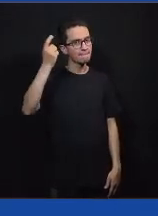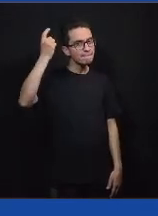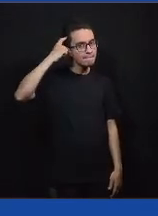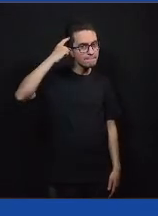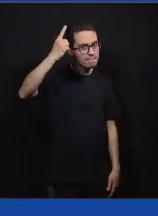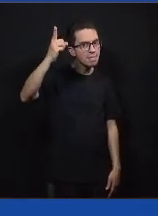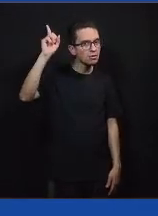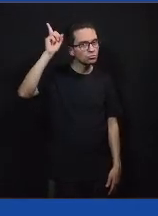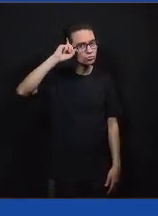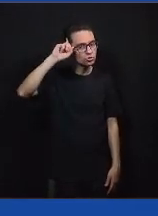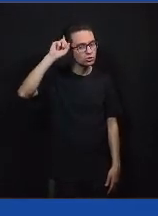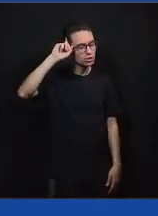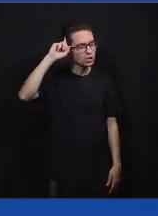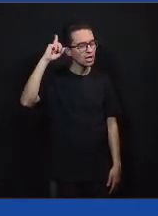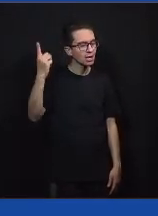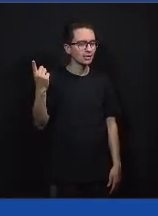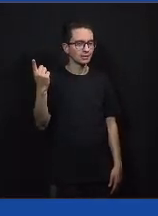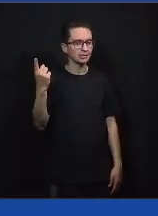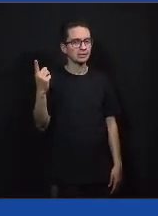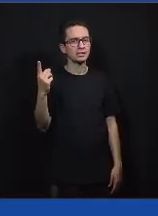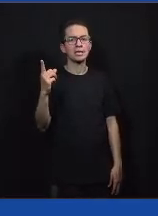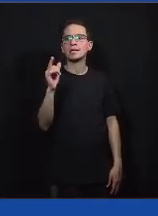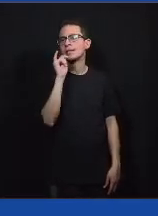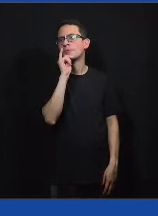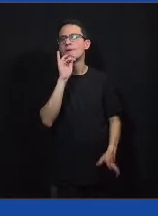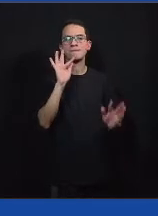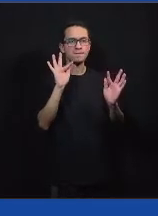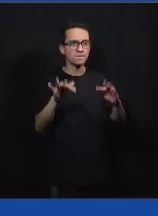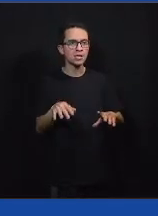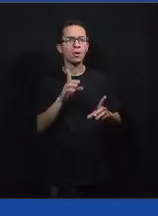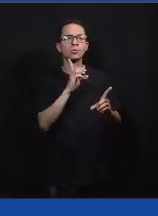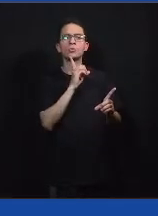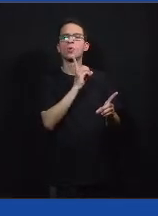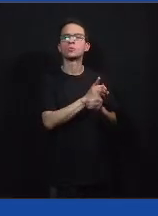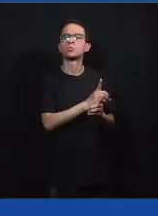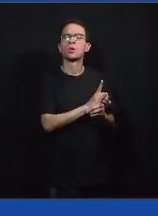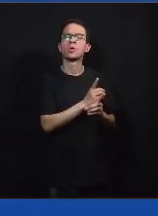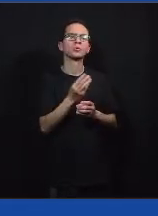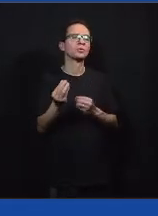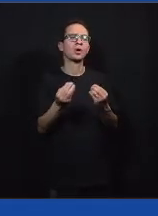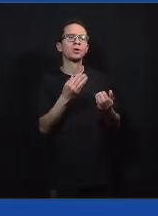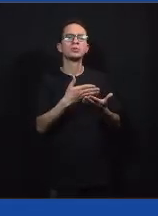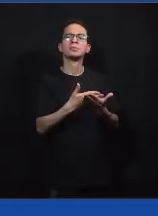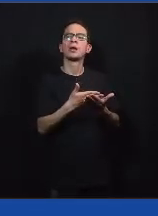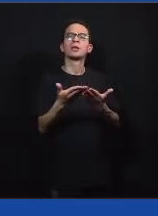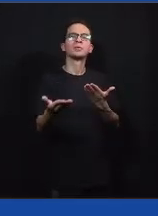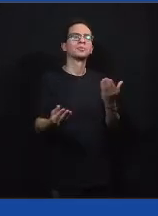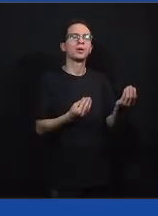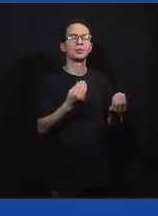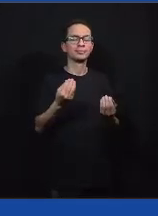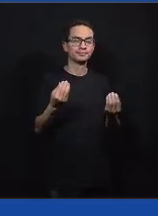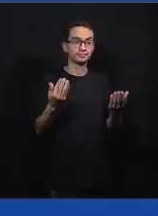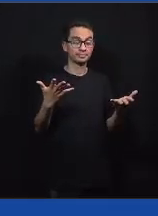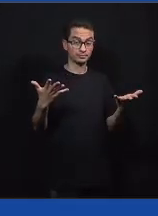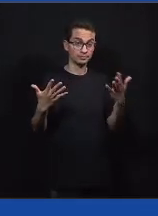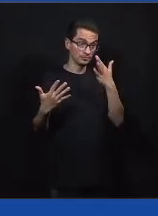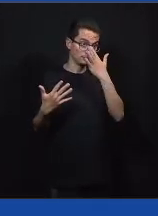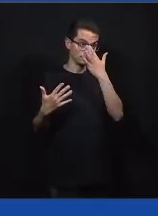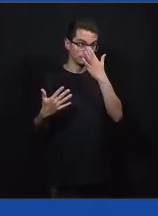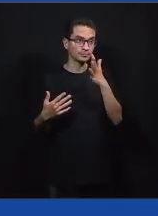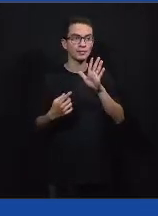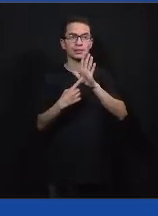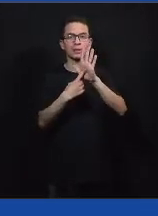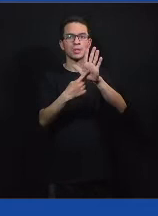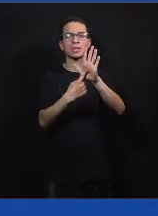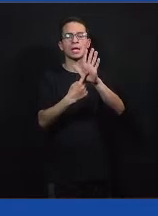sobre a temática que a gente tinha tratado no último encontro e a gente sempre começava um encontro assim mostrando Podium do